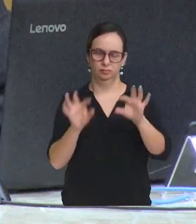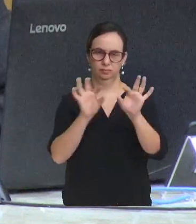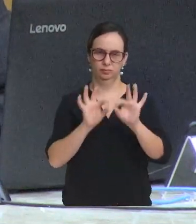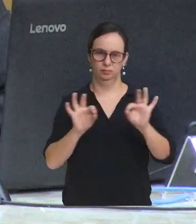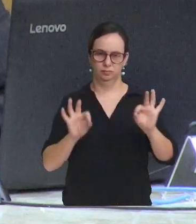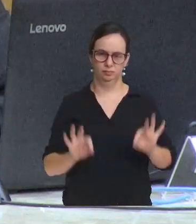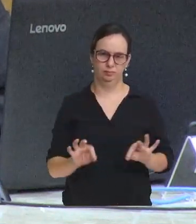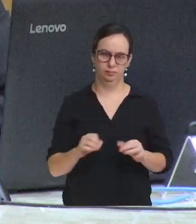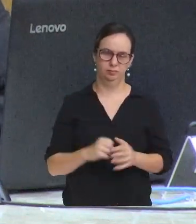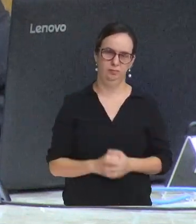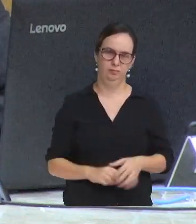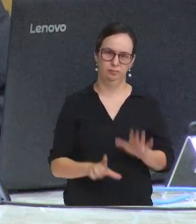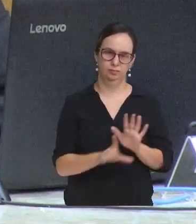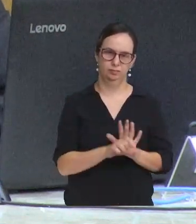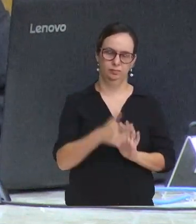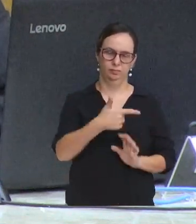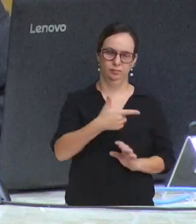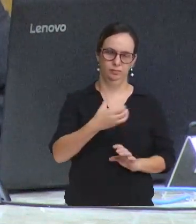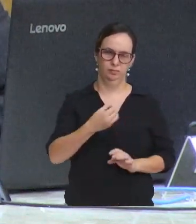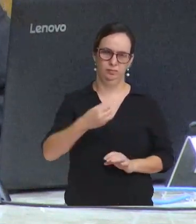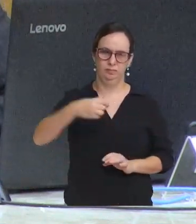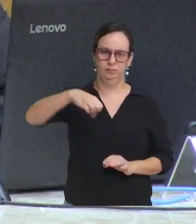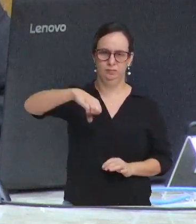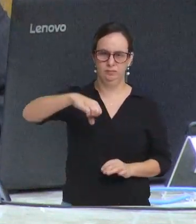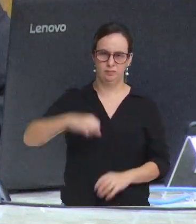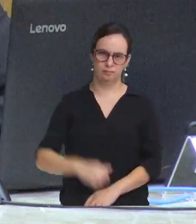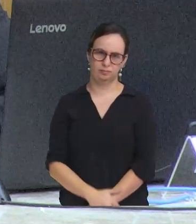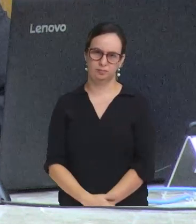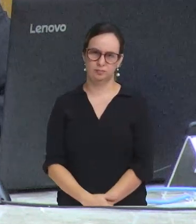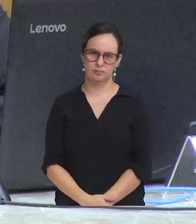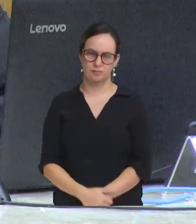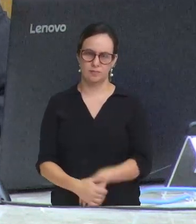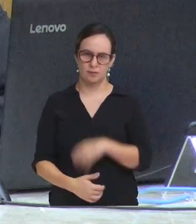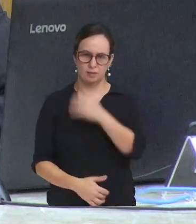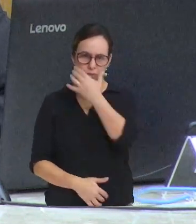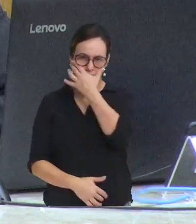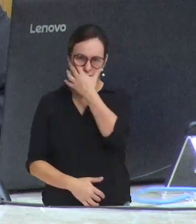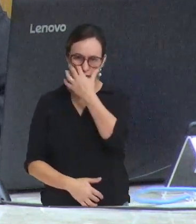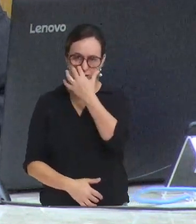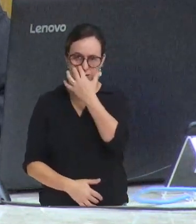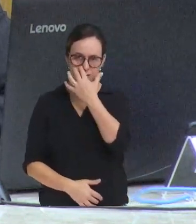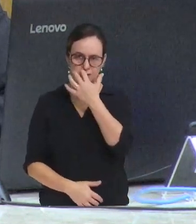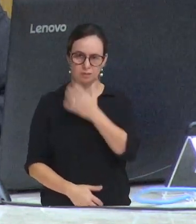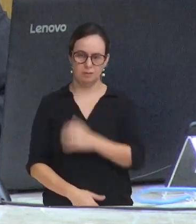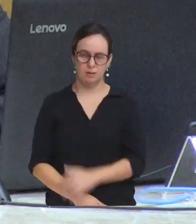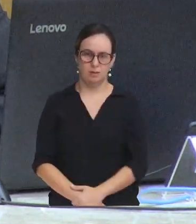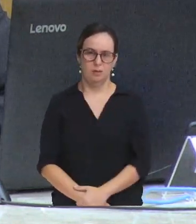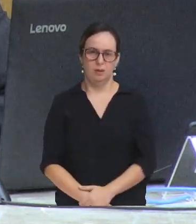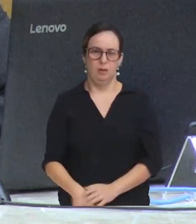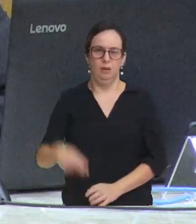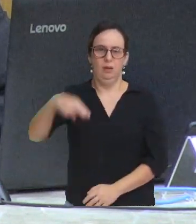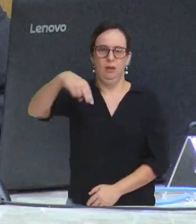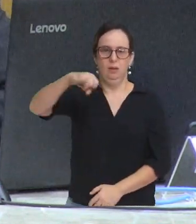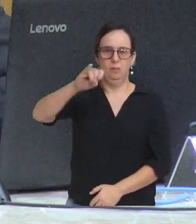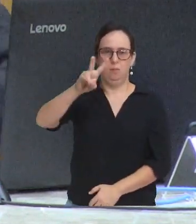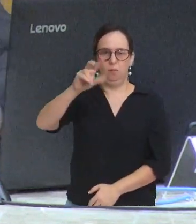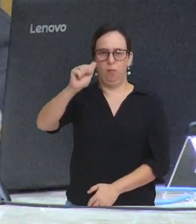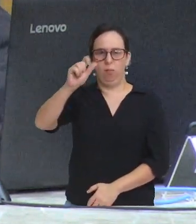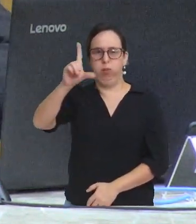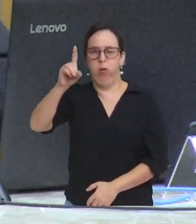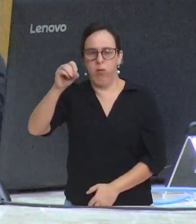209/2022. Eu concedo a palavra ao vereador Pastor Nivaldo da Pedalada. Senhor presidente, projeto muito